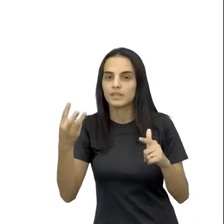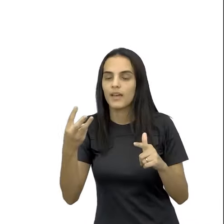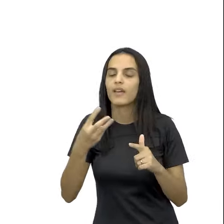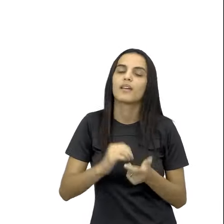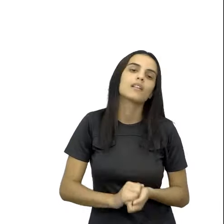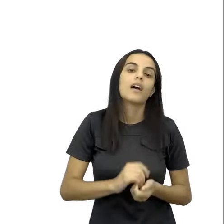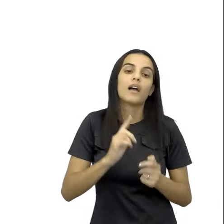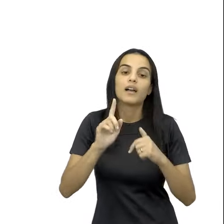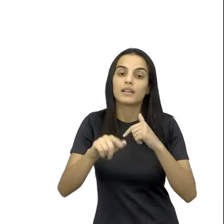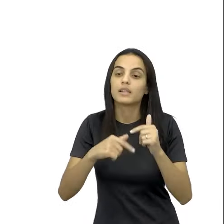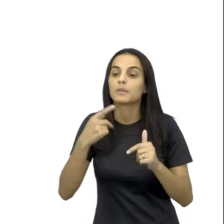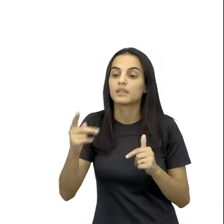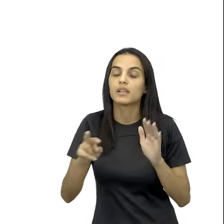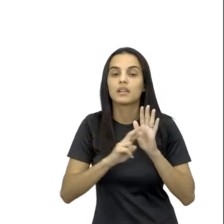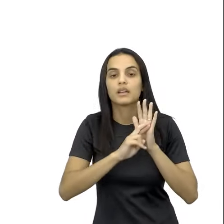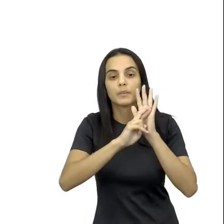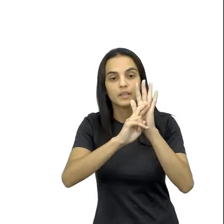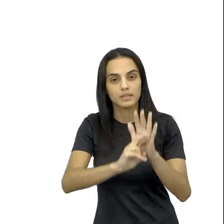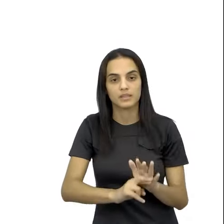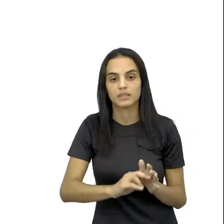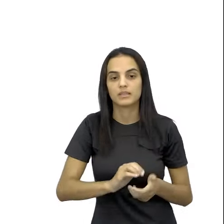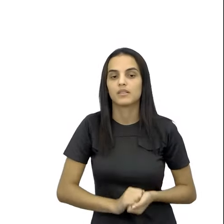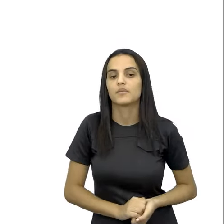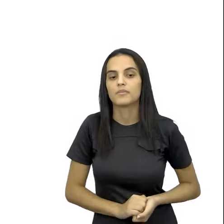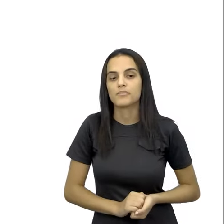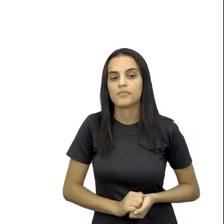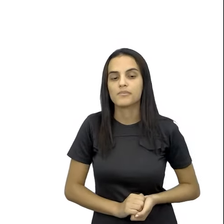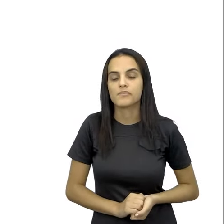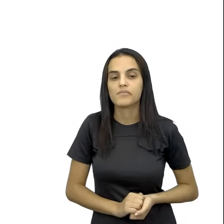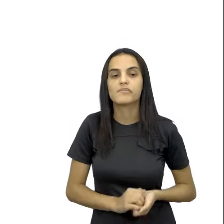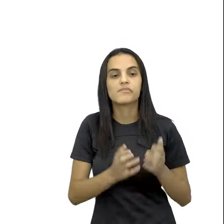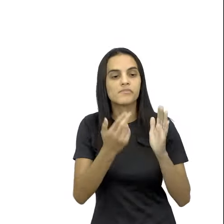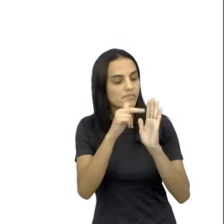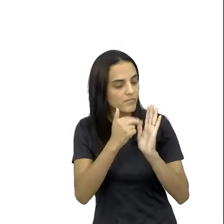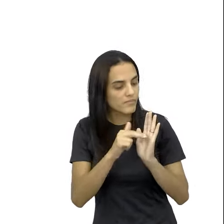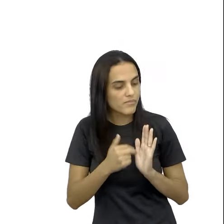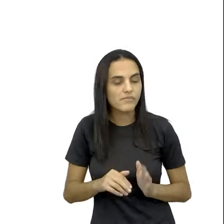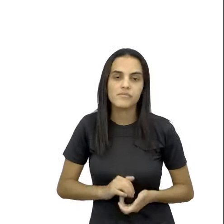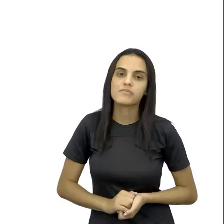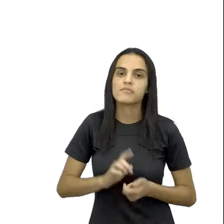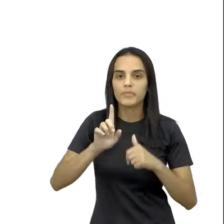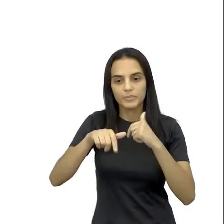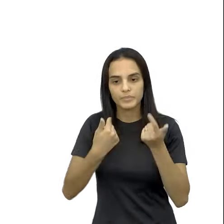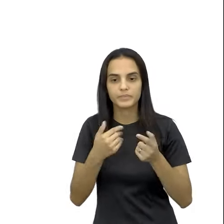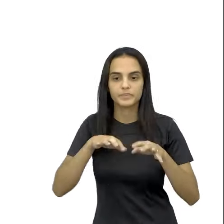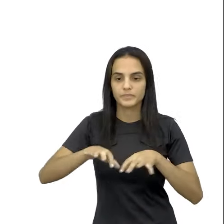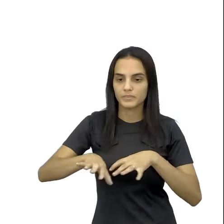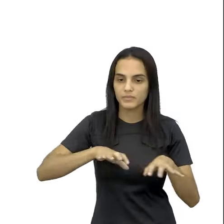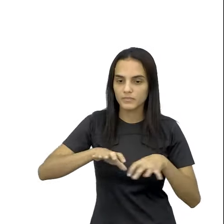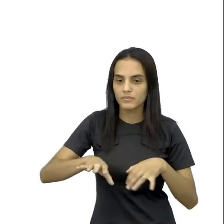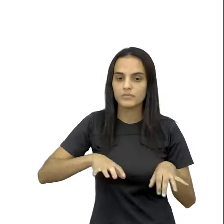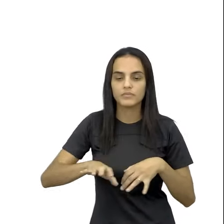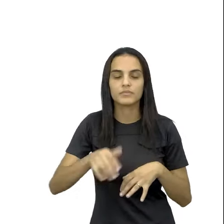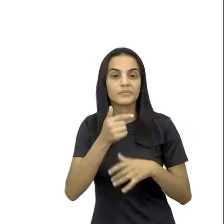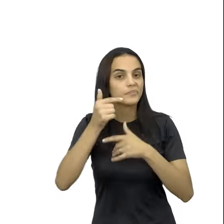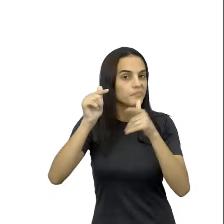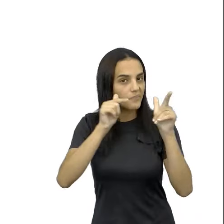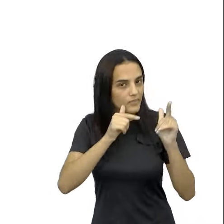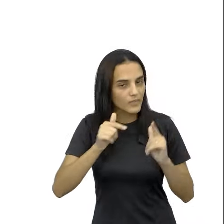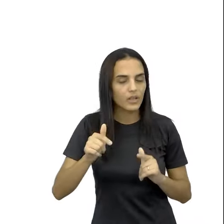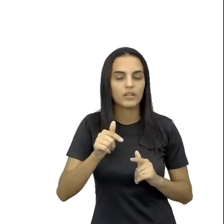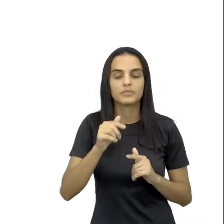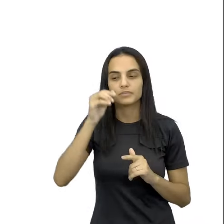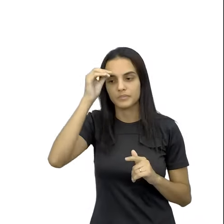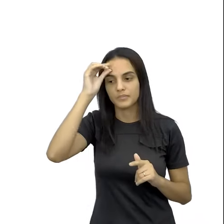né? Depois ele vai ter que representar isso, né? Ele vai ter que escrever. Depois ele vai ter que articular com outros